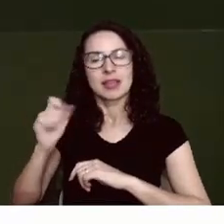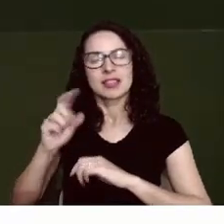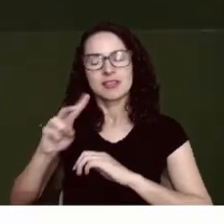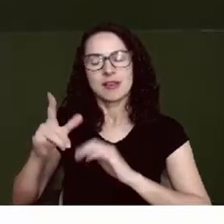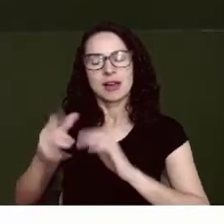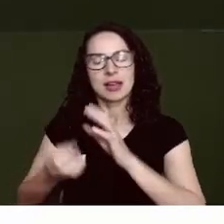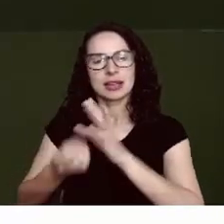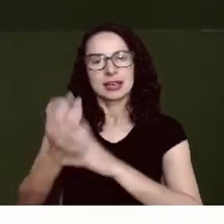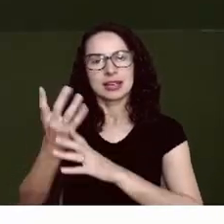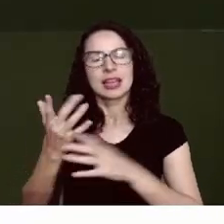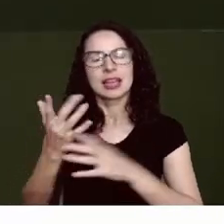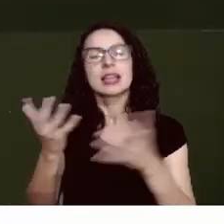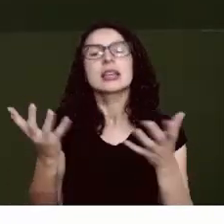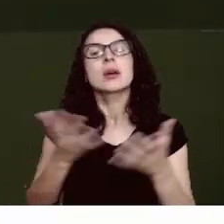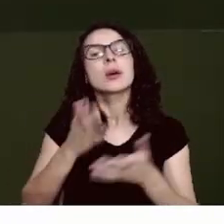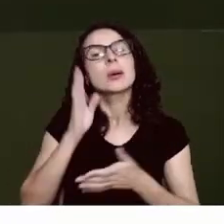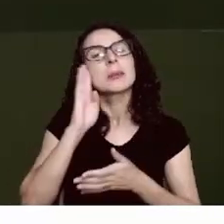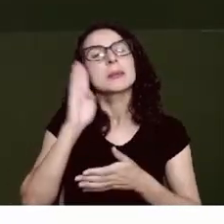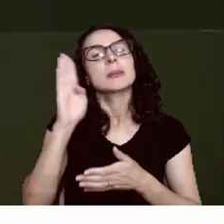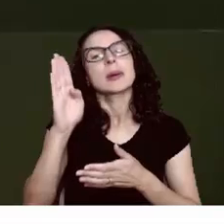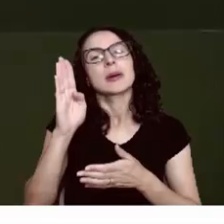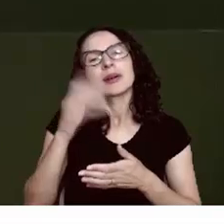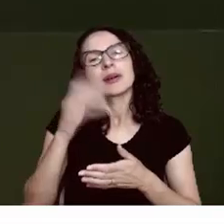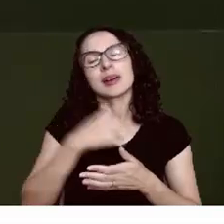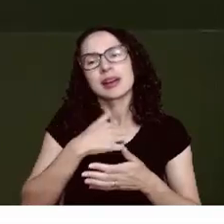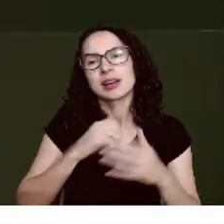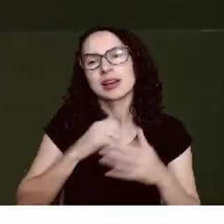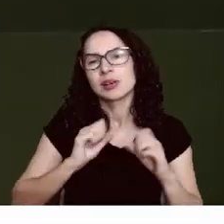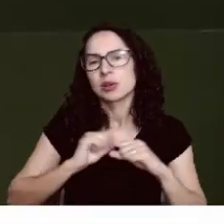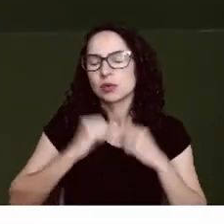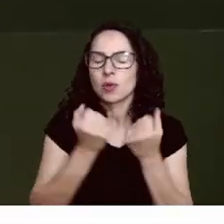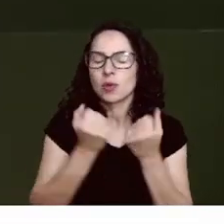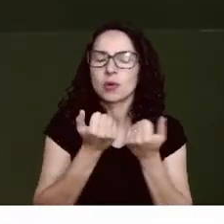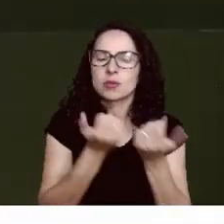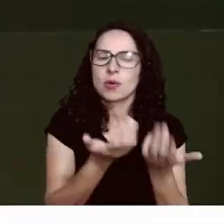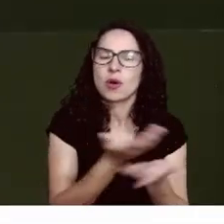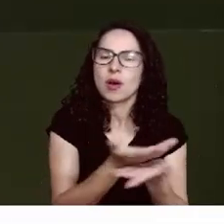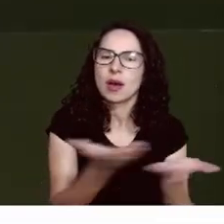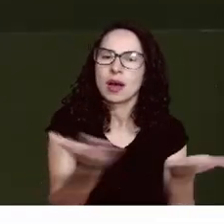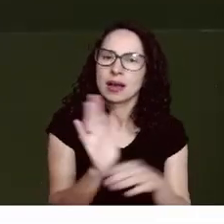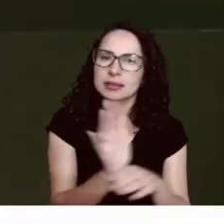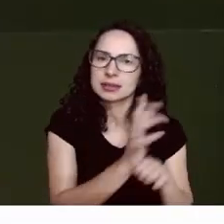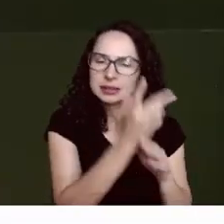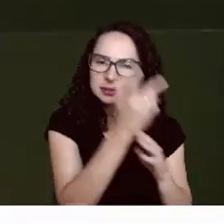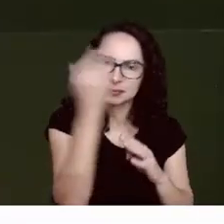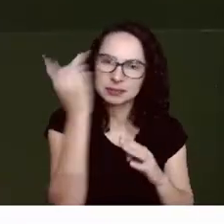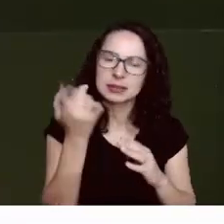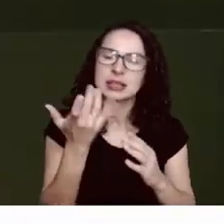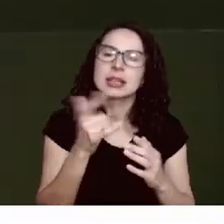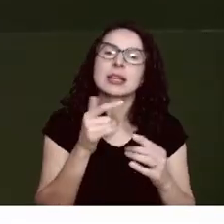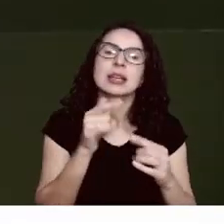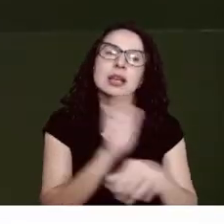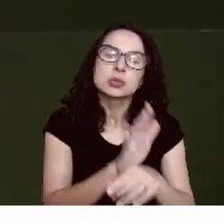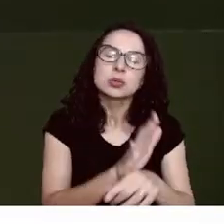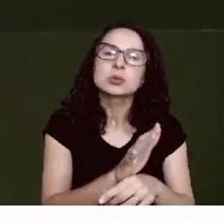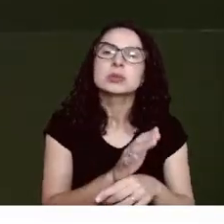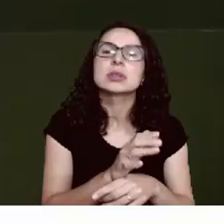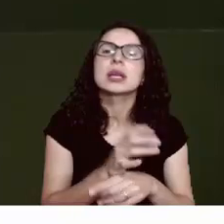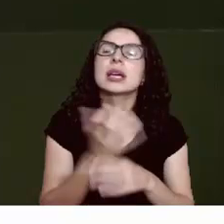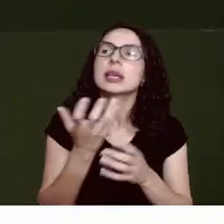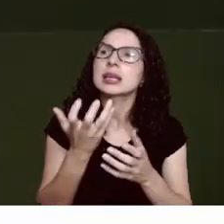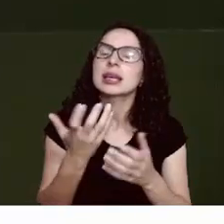hoje principalmente eu me dou para esse pessoal que ainda quer ajudar, que ainda quer ajuda, né, e ainda quer ser